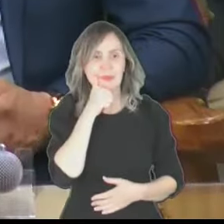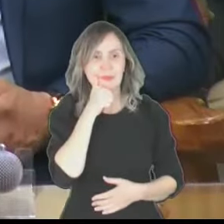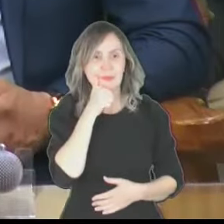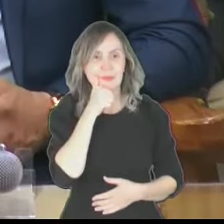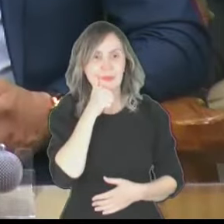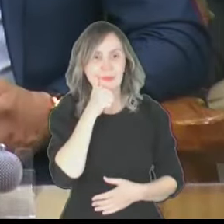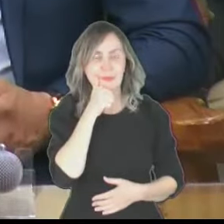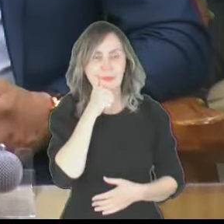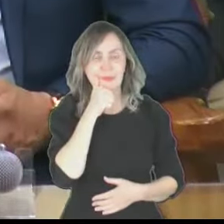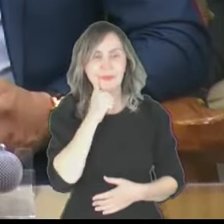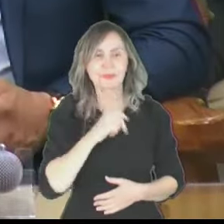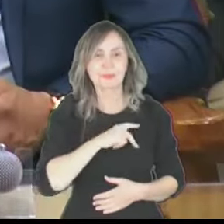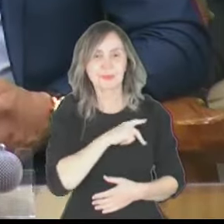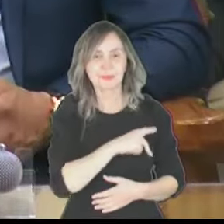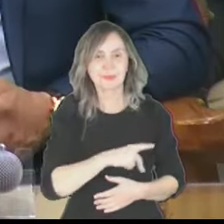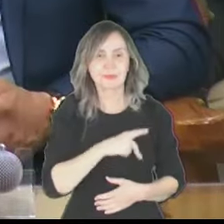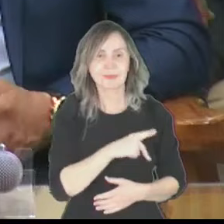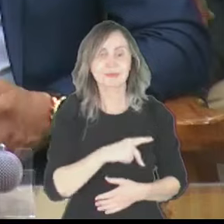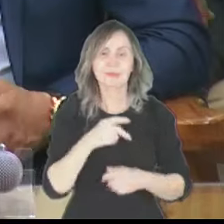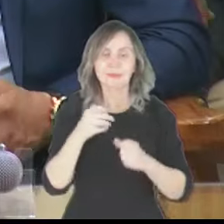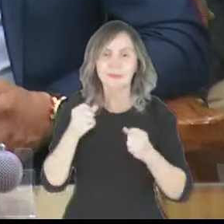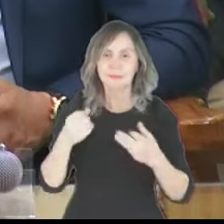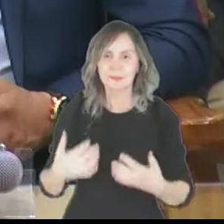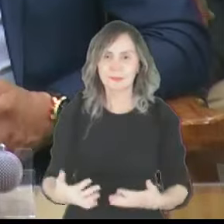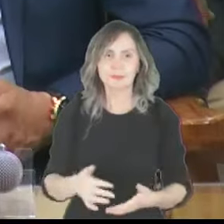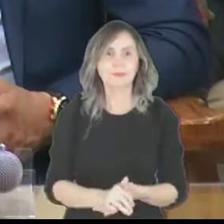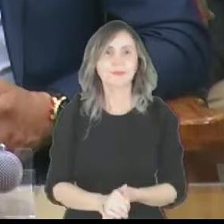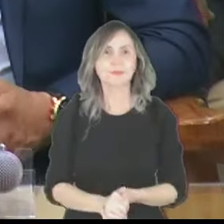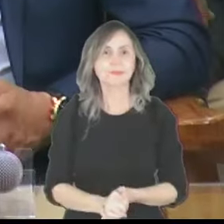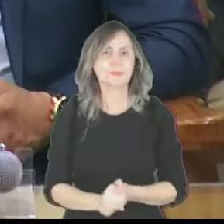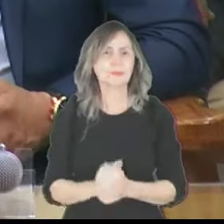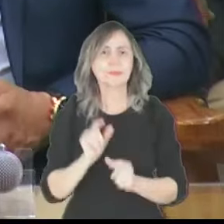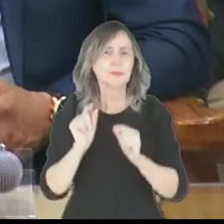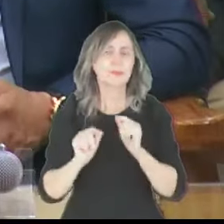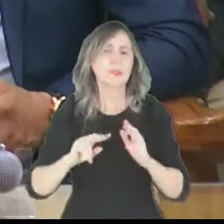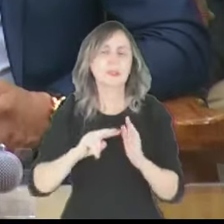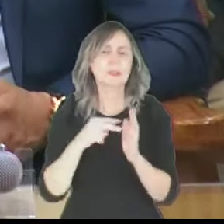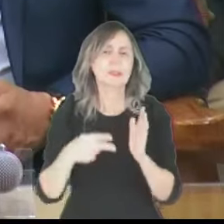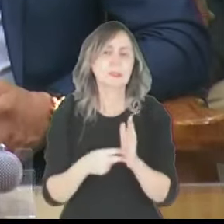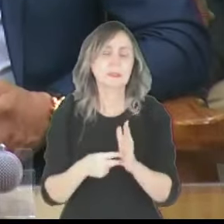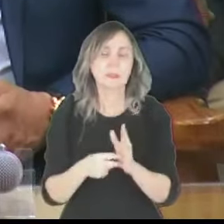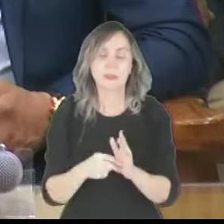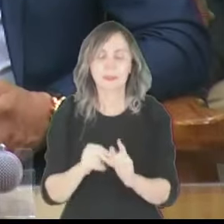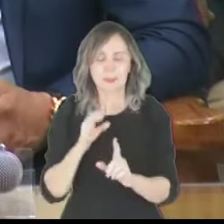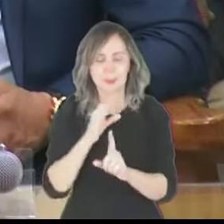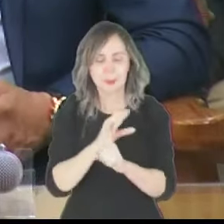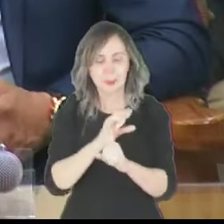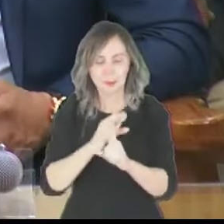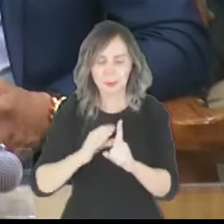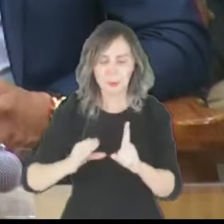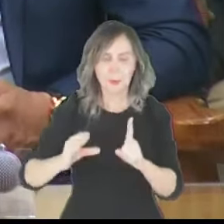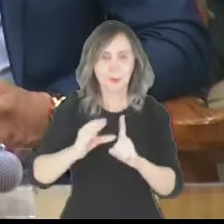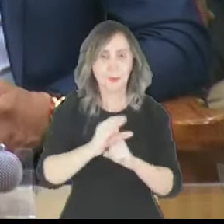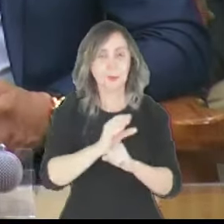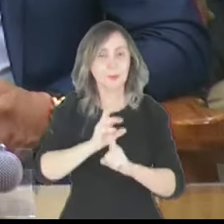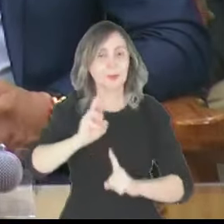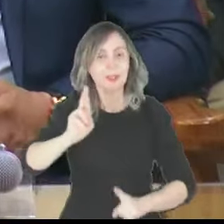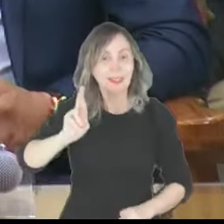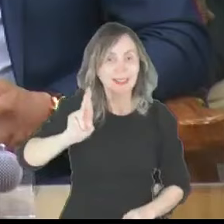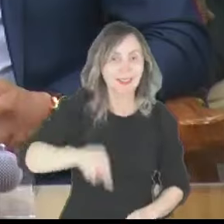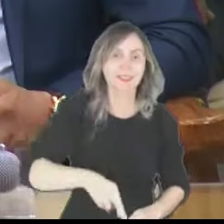Paulo diz que é o vosso culto racional. Eu sei que muita gente